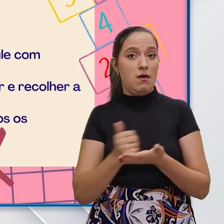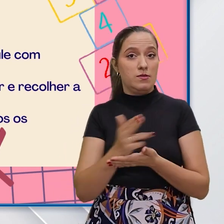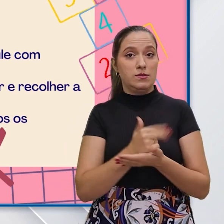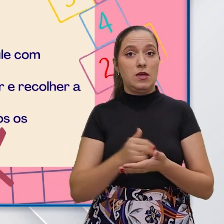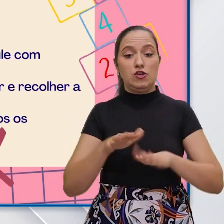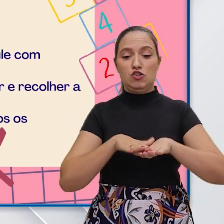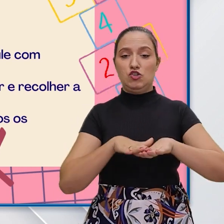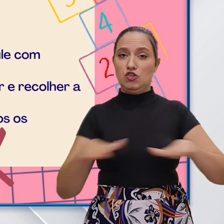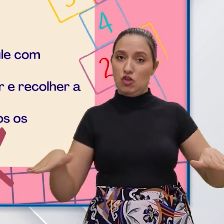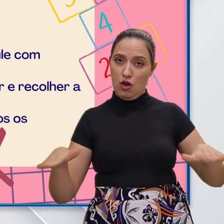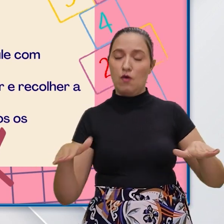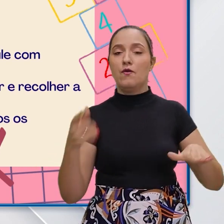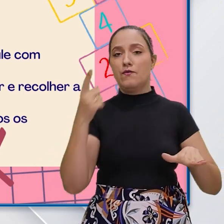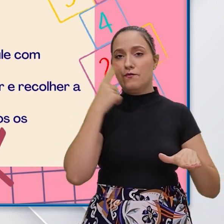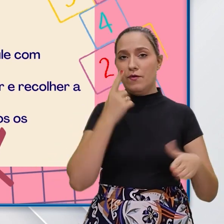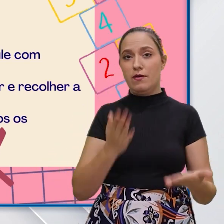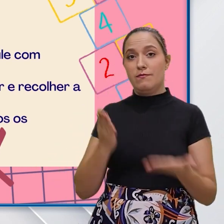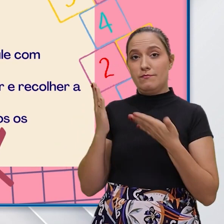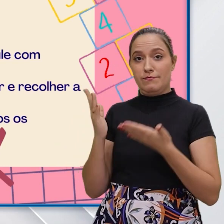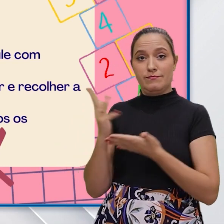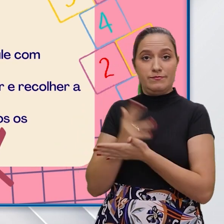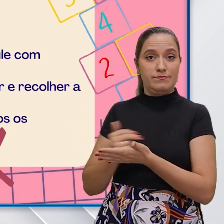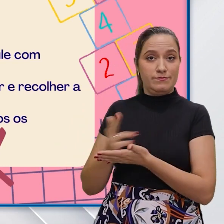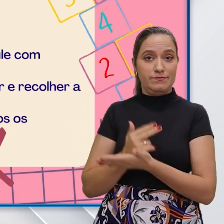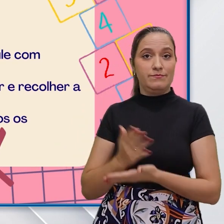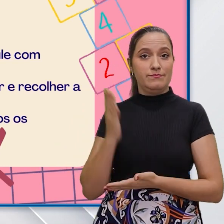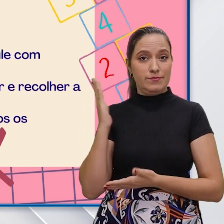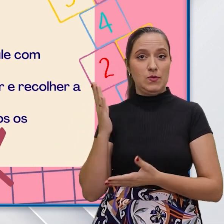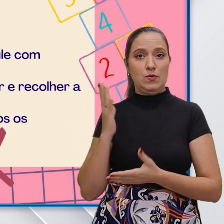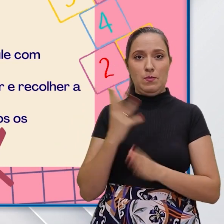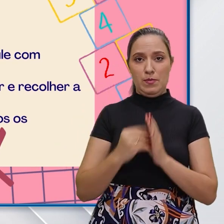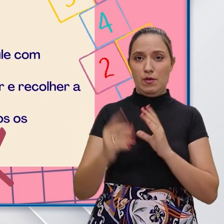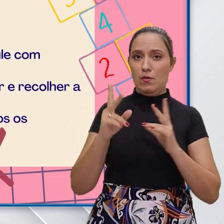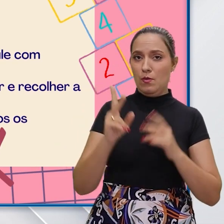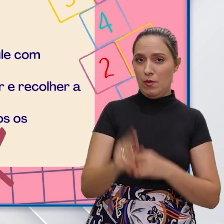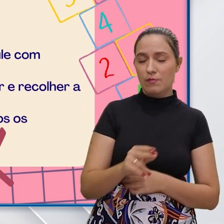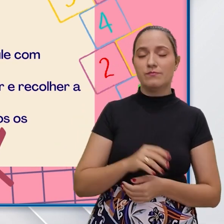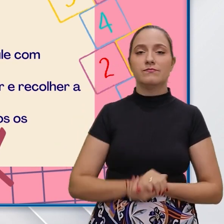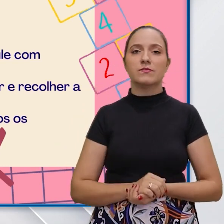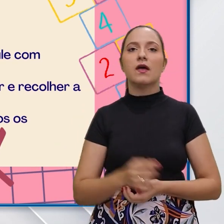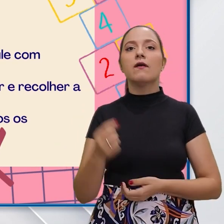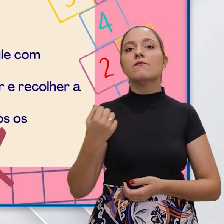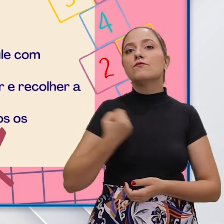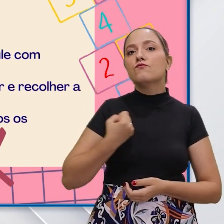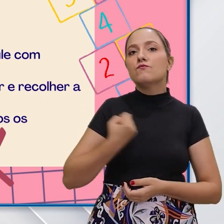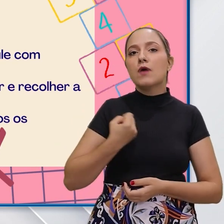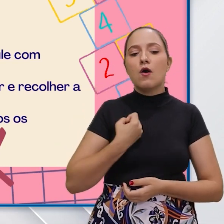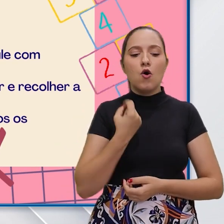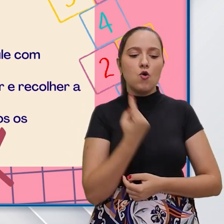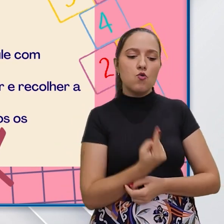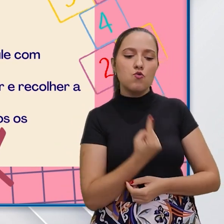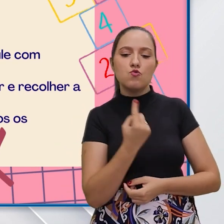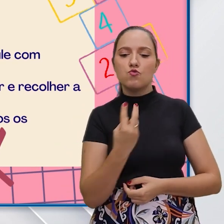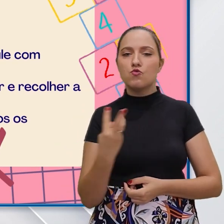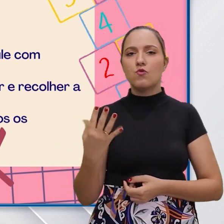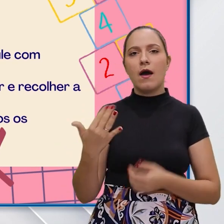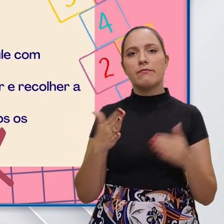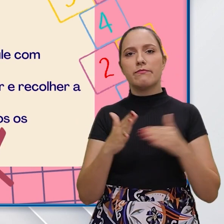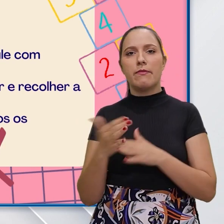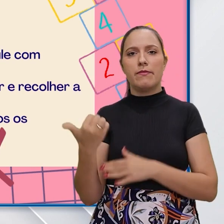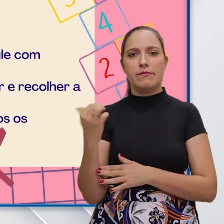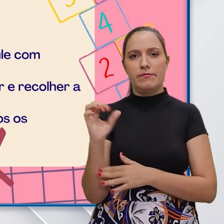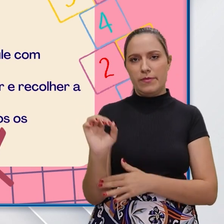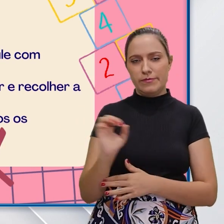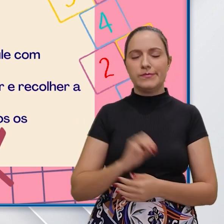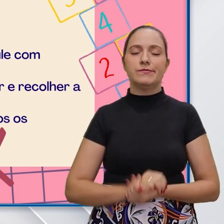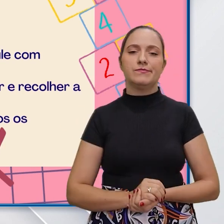no chão conforme indicado na figura. Numere os quadrados de 1 a